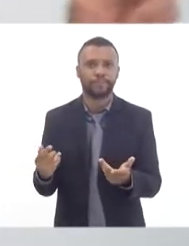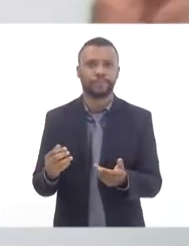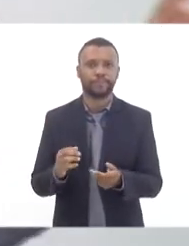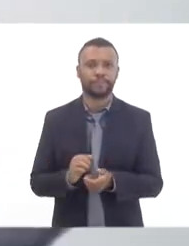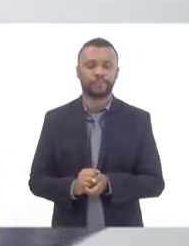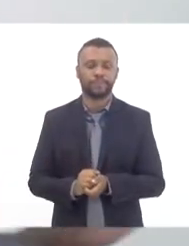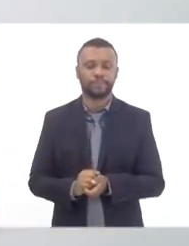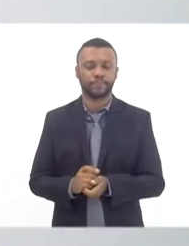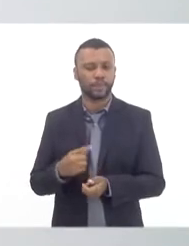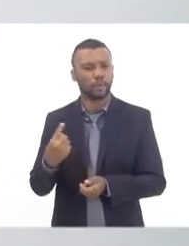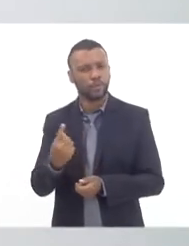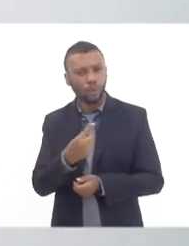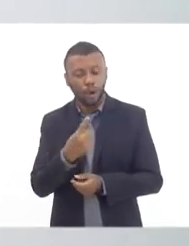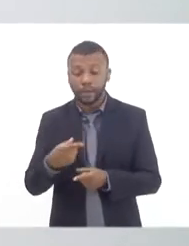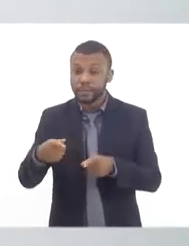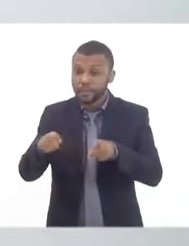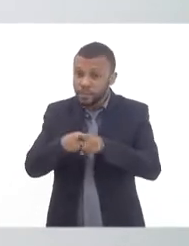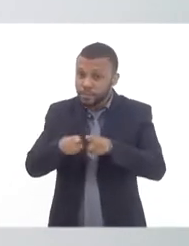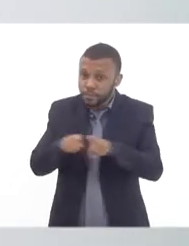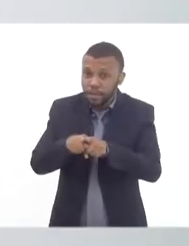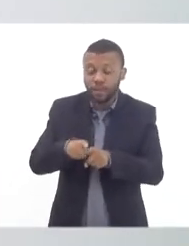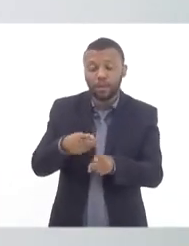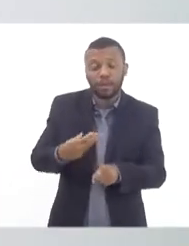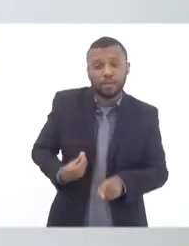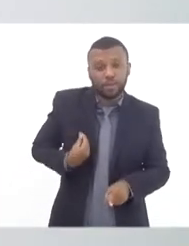Nós estamos, inclusive,